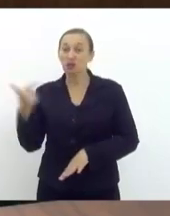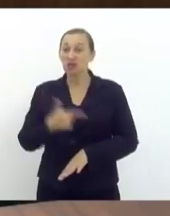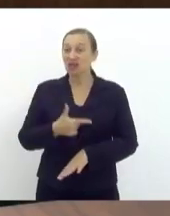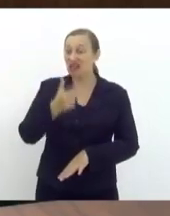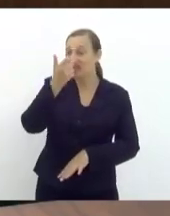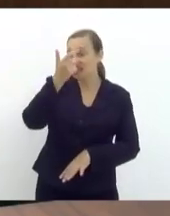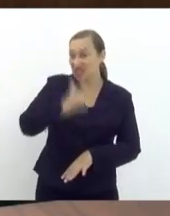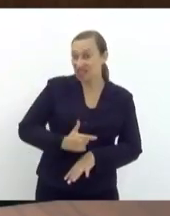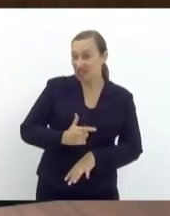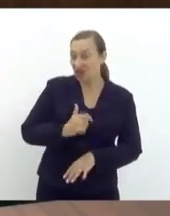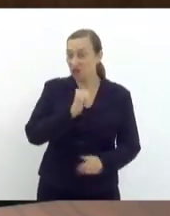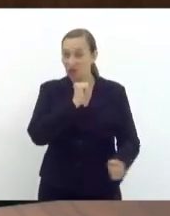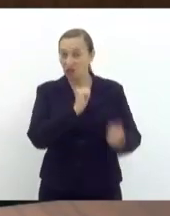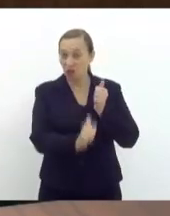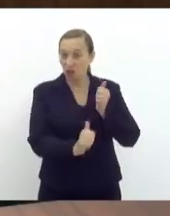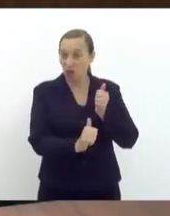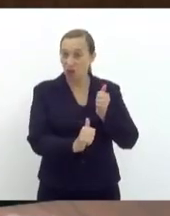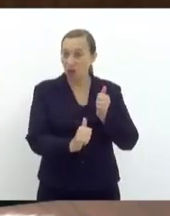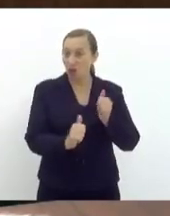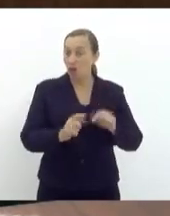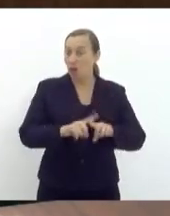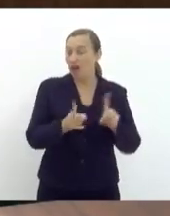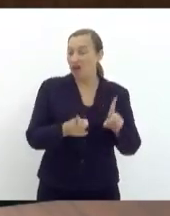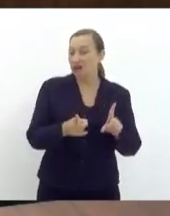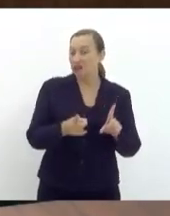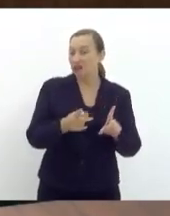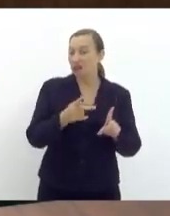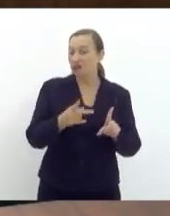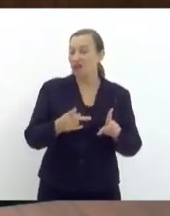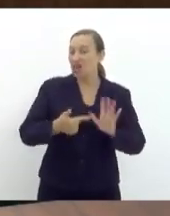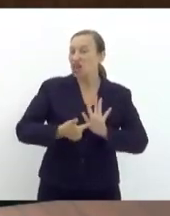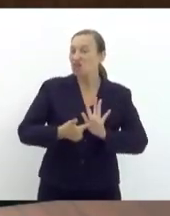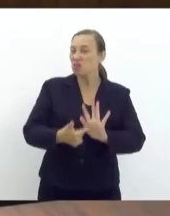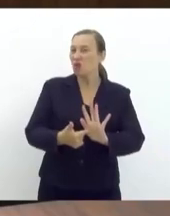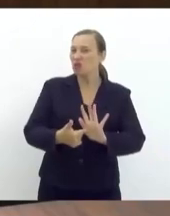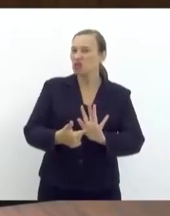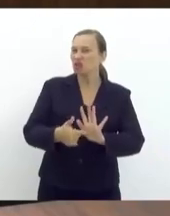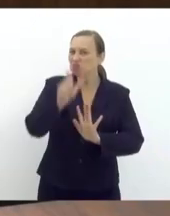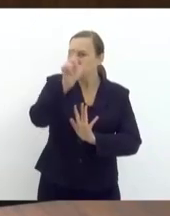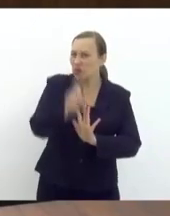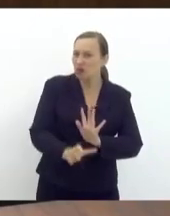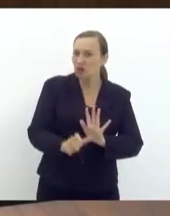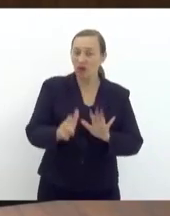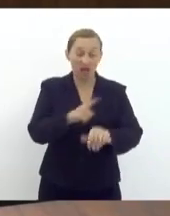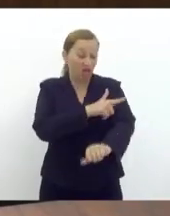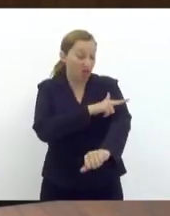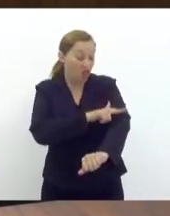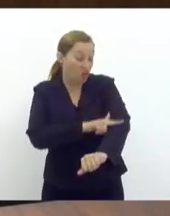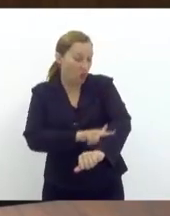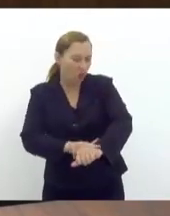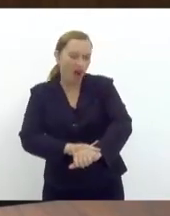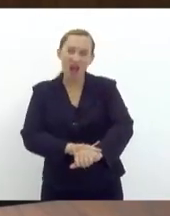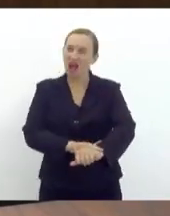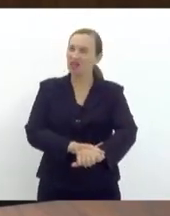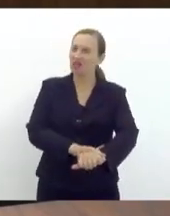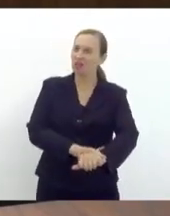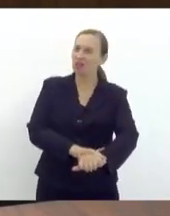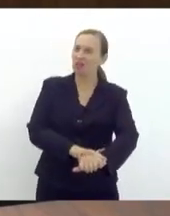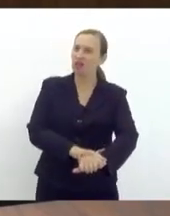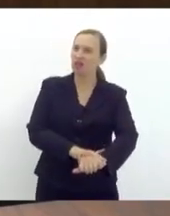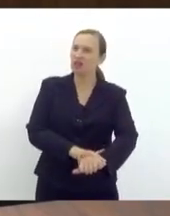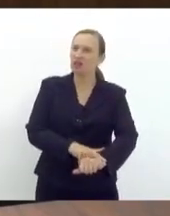ser um astro internacional ele demonstra ser uma pessoa educada não é uma pessoa